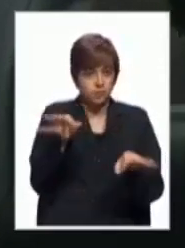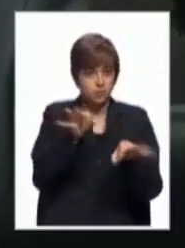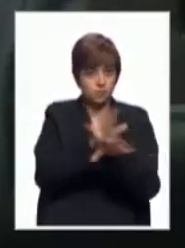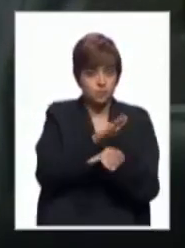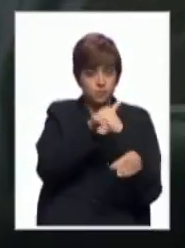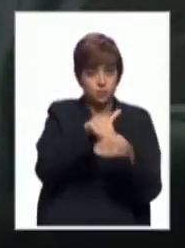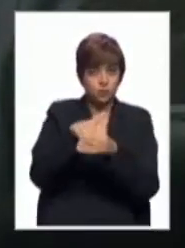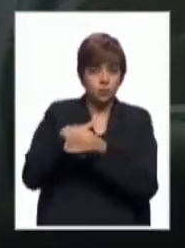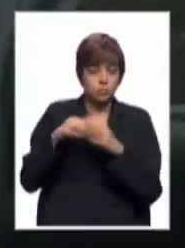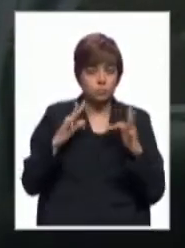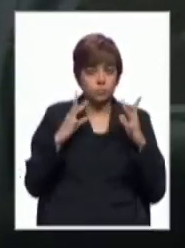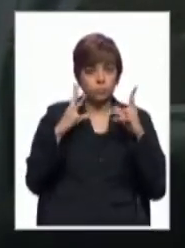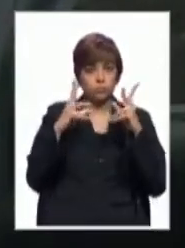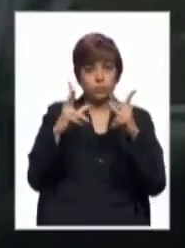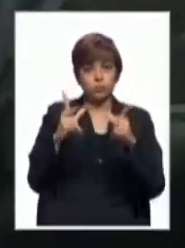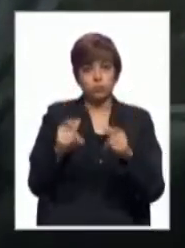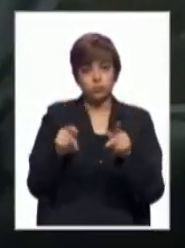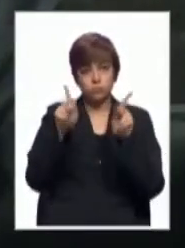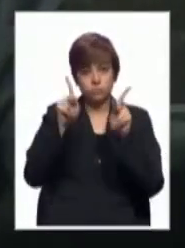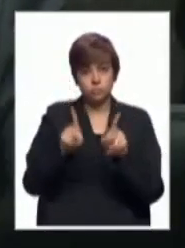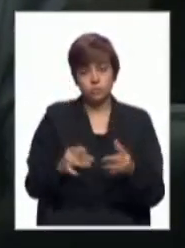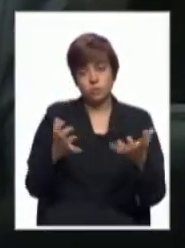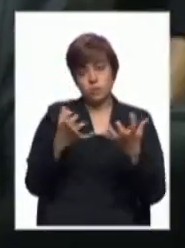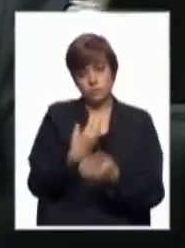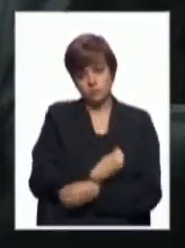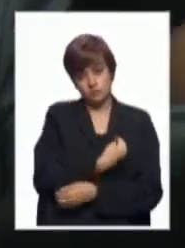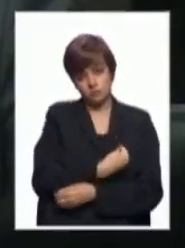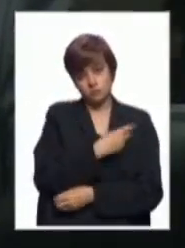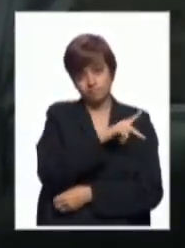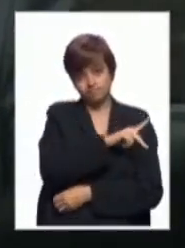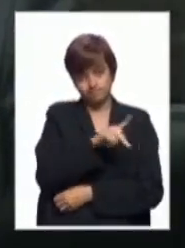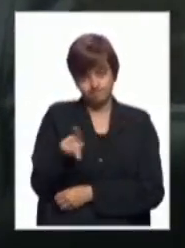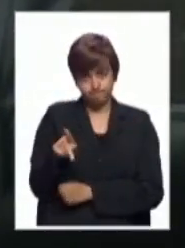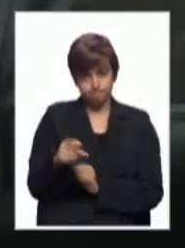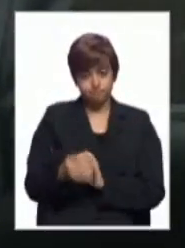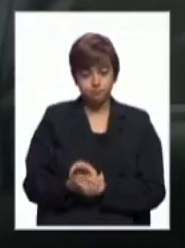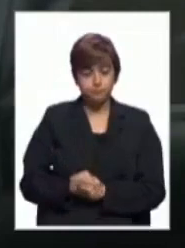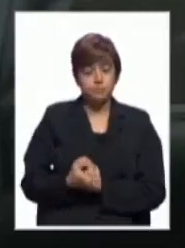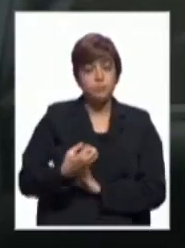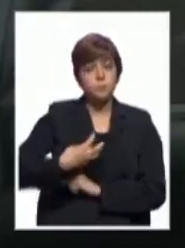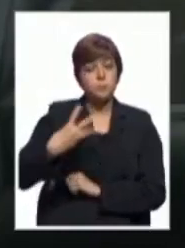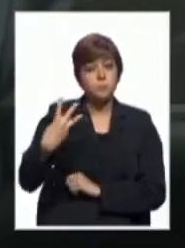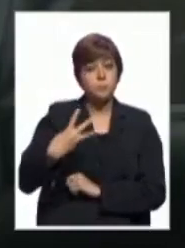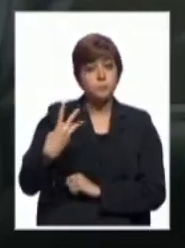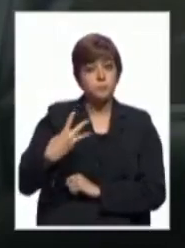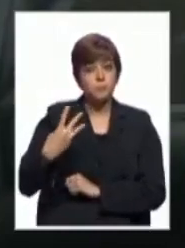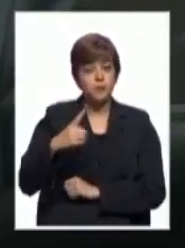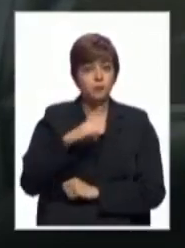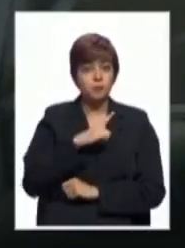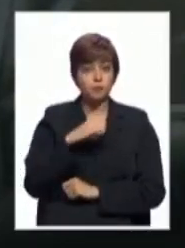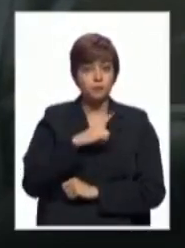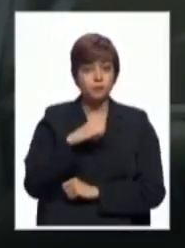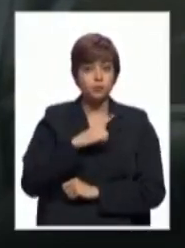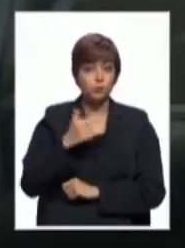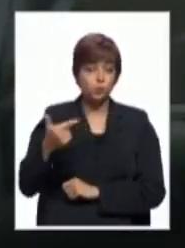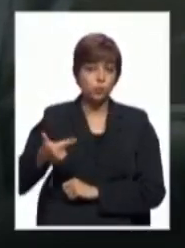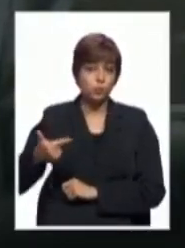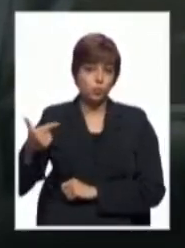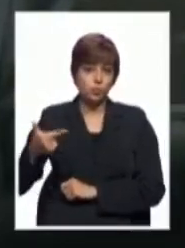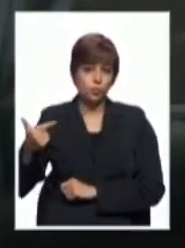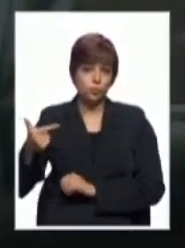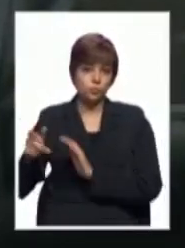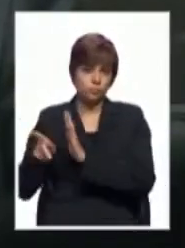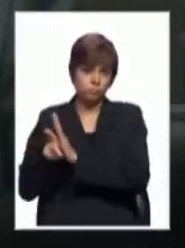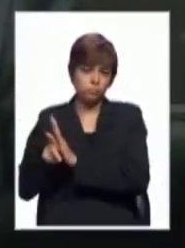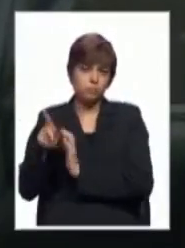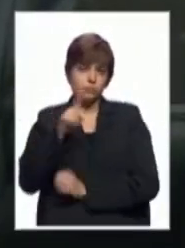todos os candidatos ao cargo. Terceiro, apenas será realizado o segundo escrutínio para presidente da mesa